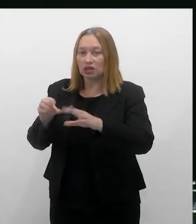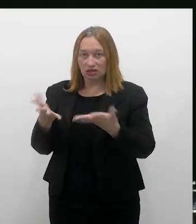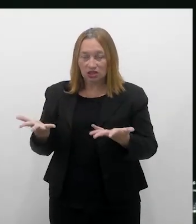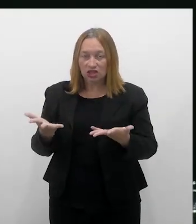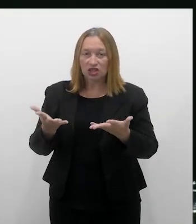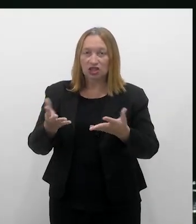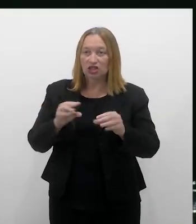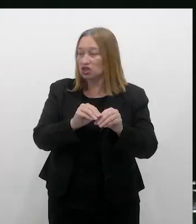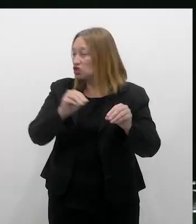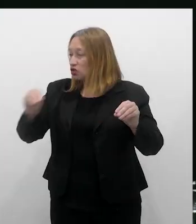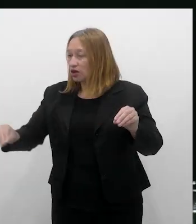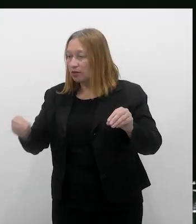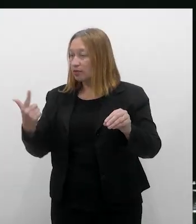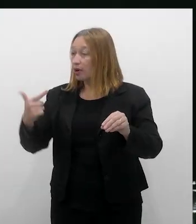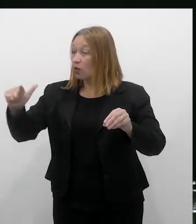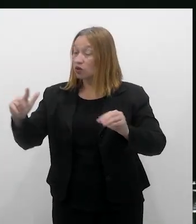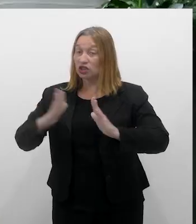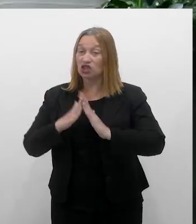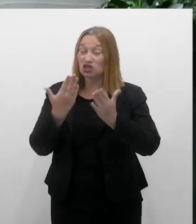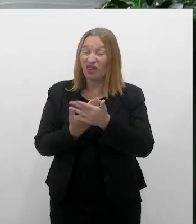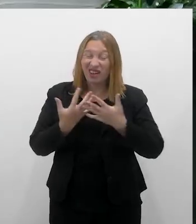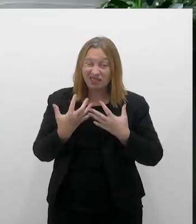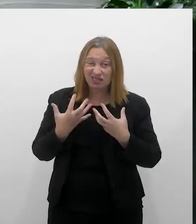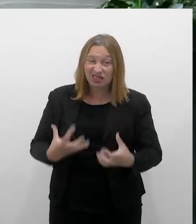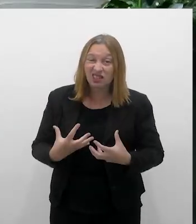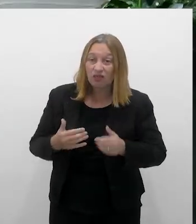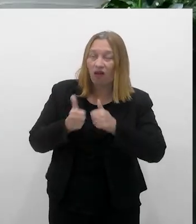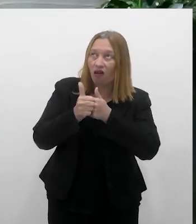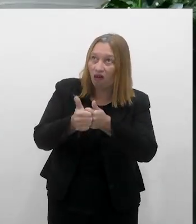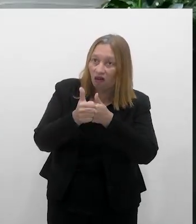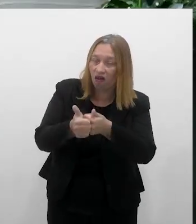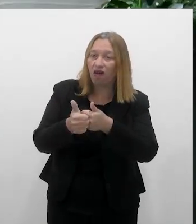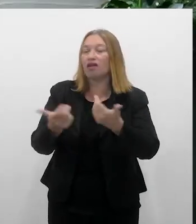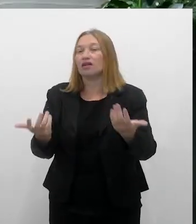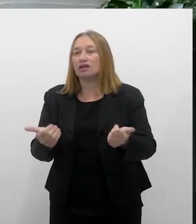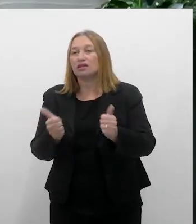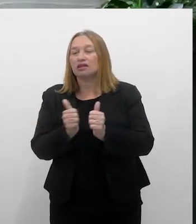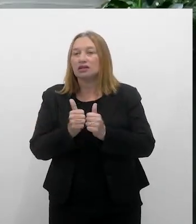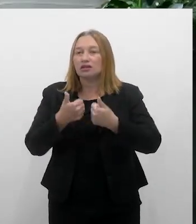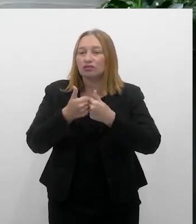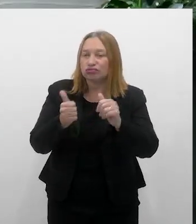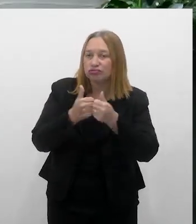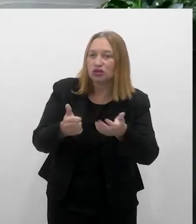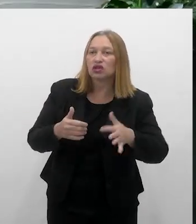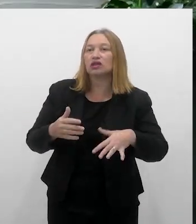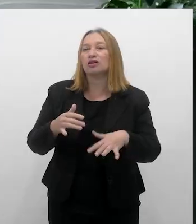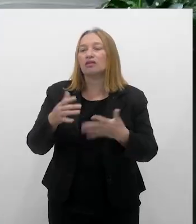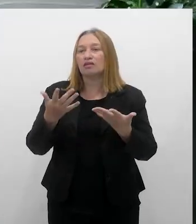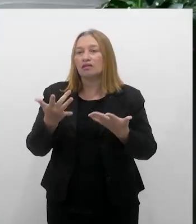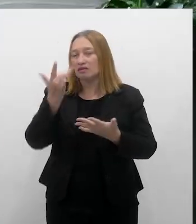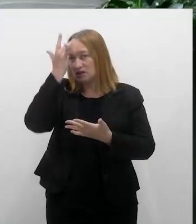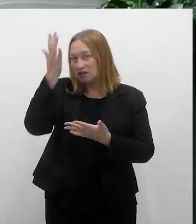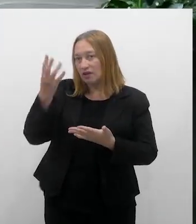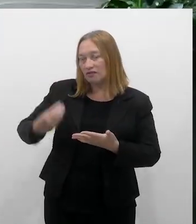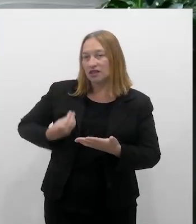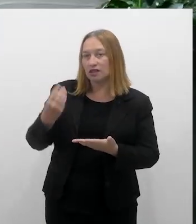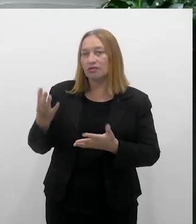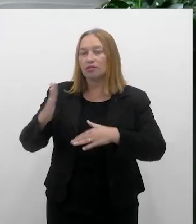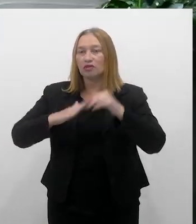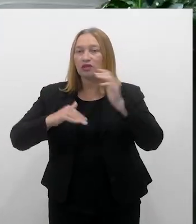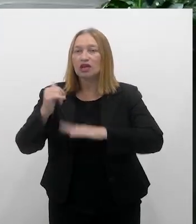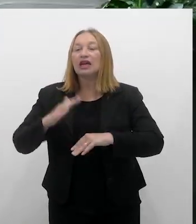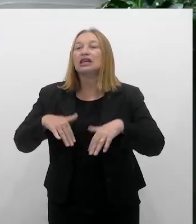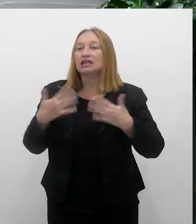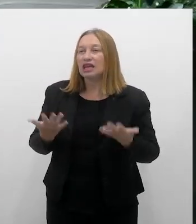tudo isso. O deslocamento é muito cansativo. Com certeza. Então, acho que isso agilizou também a vida profissional. Tem a ver com o